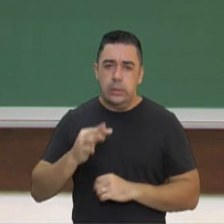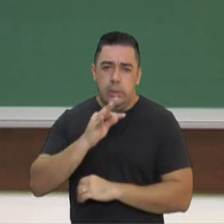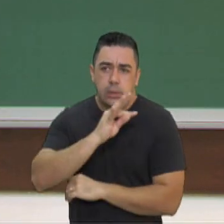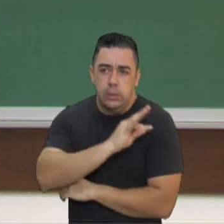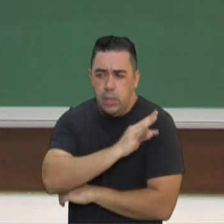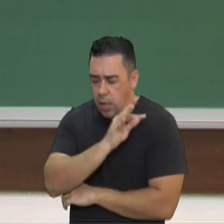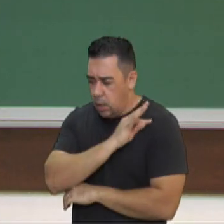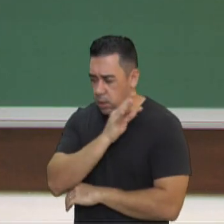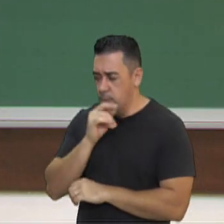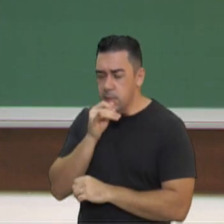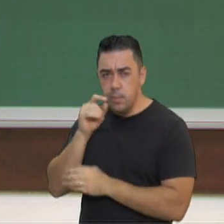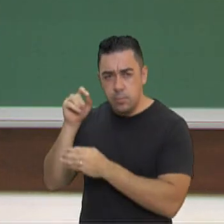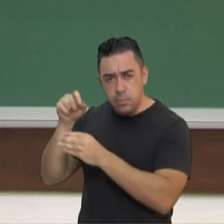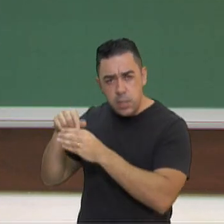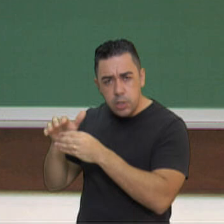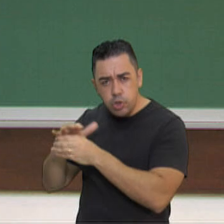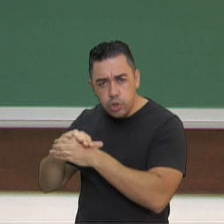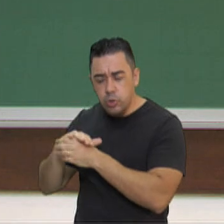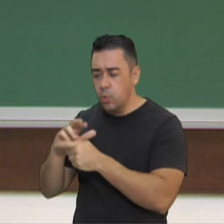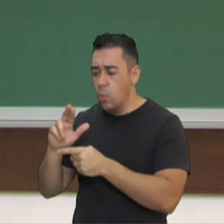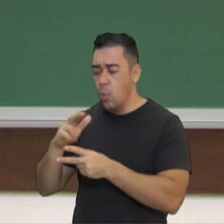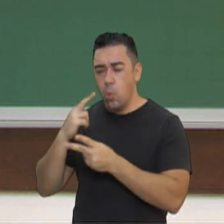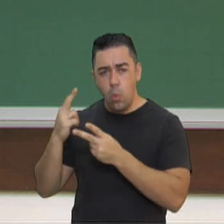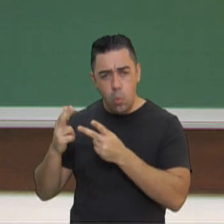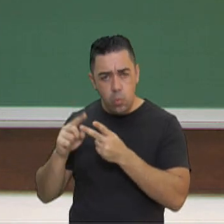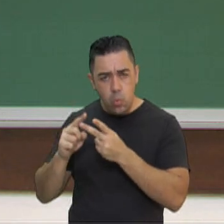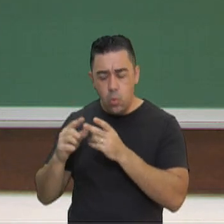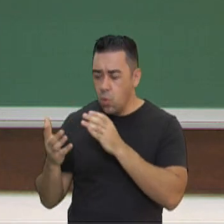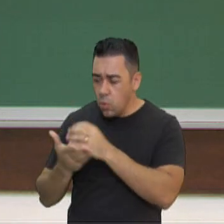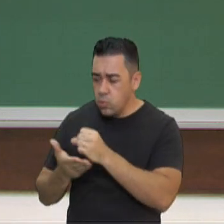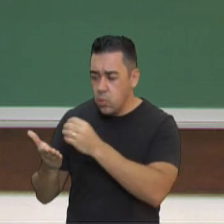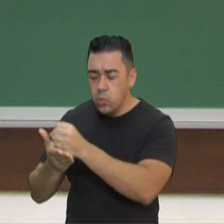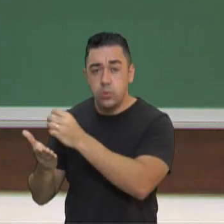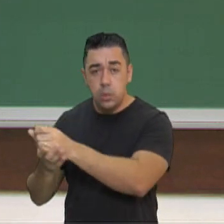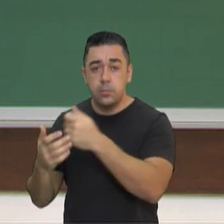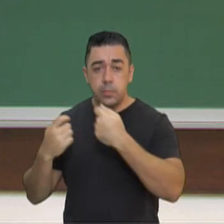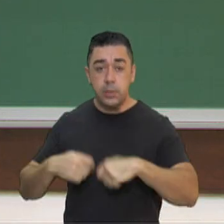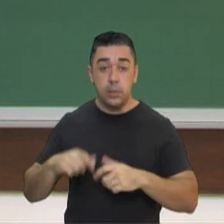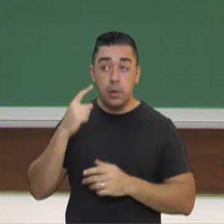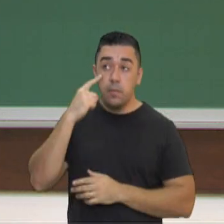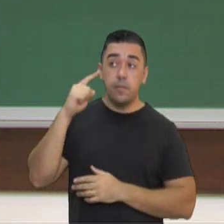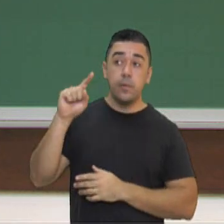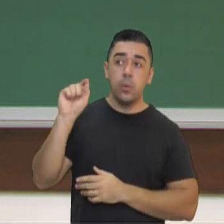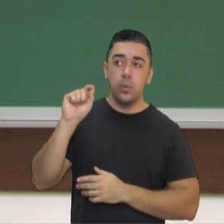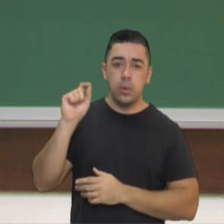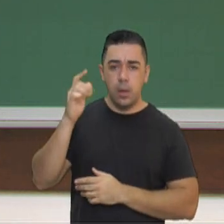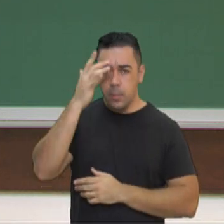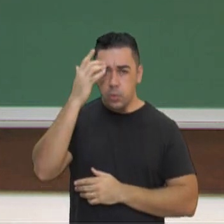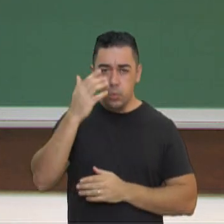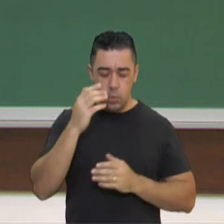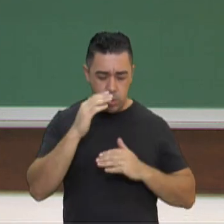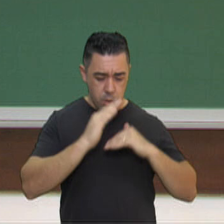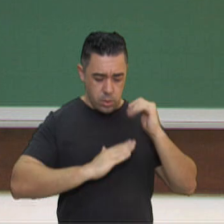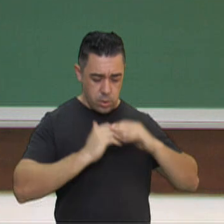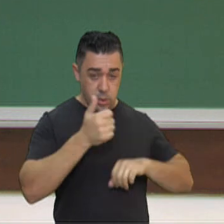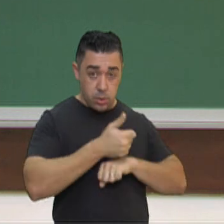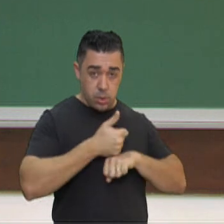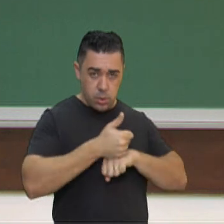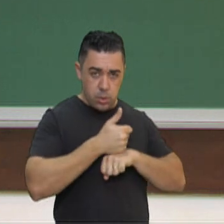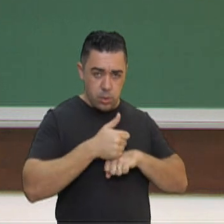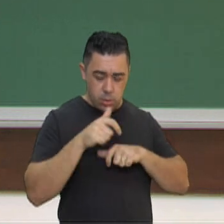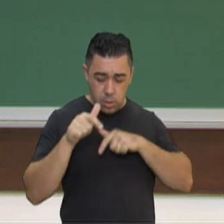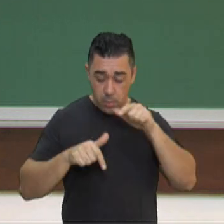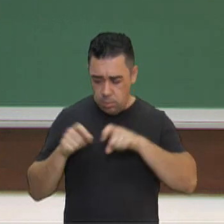seja plantio, colheita, vão sim precisar, os agrônomos, né, os agricultores, vão precisar